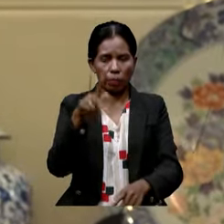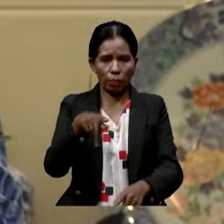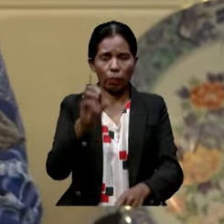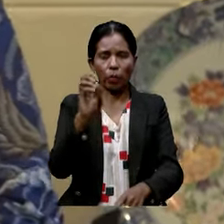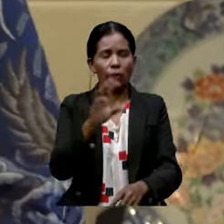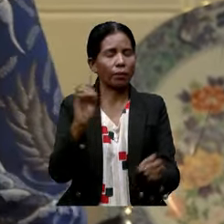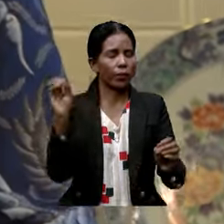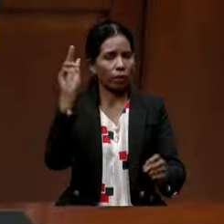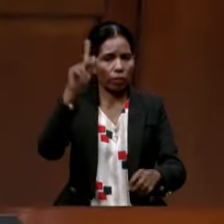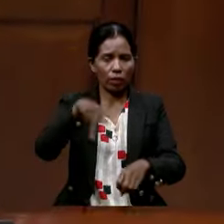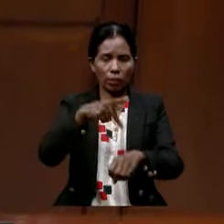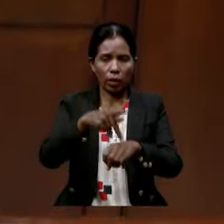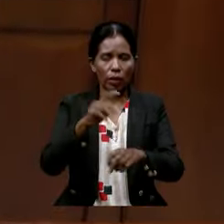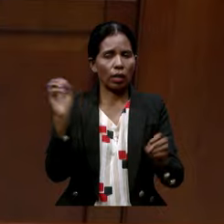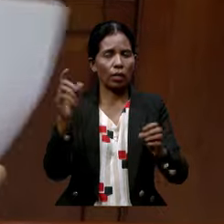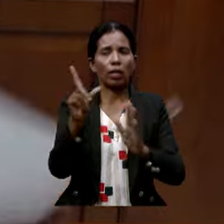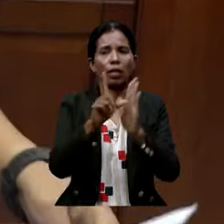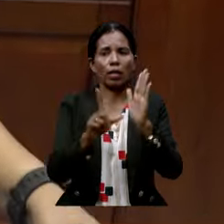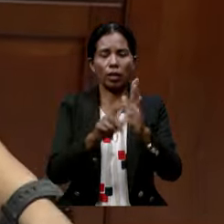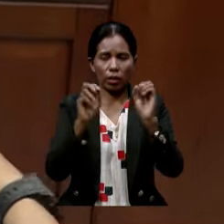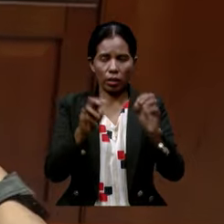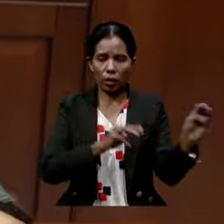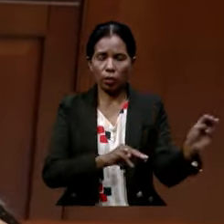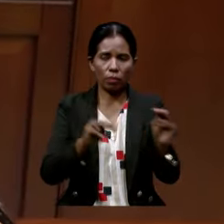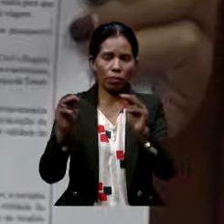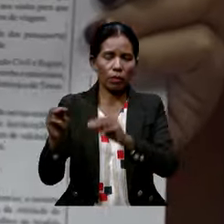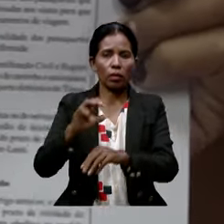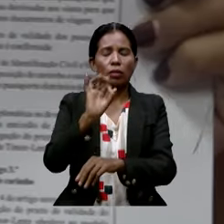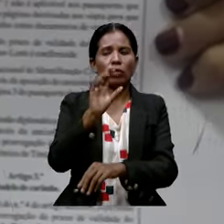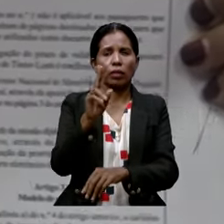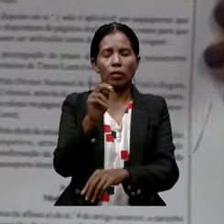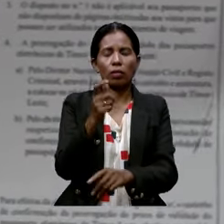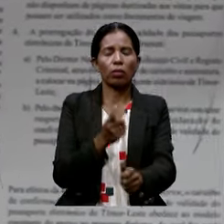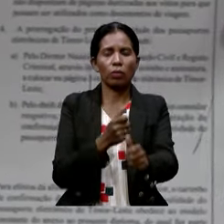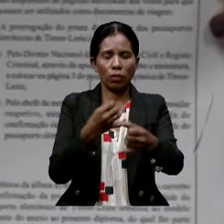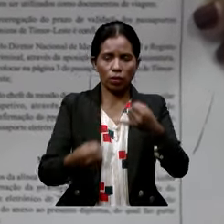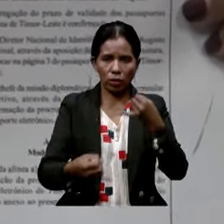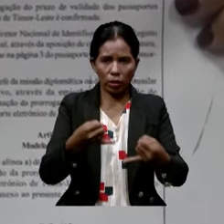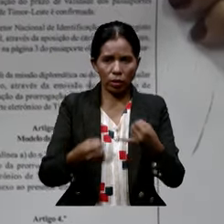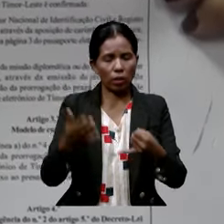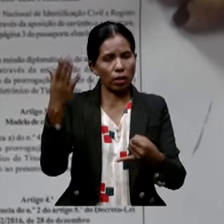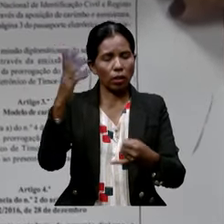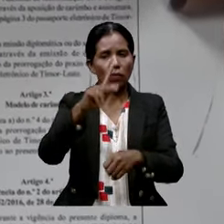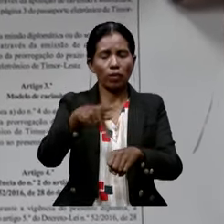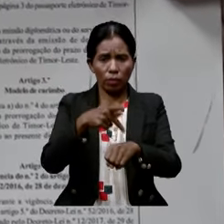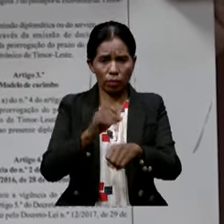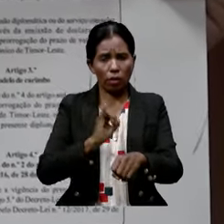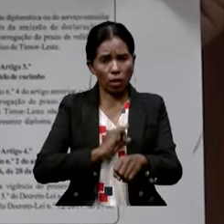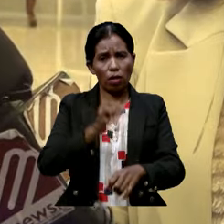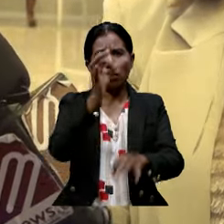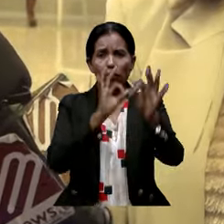lei com a pena de morte. Tamane tem que deportar filafali fugitivo, né? Onde cumpre justiça é Filipina. E te fier, ao